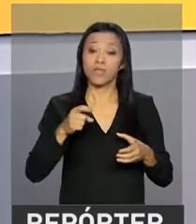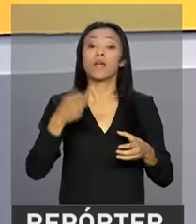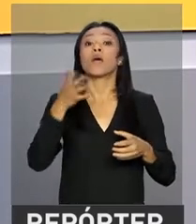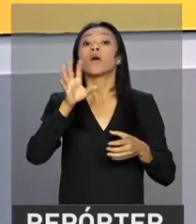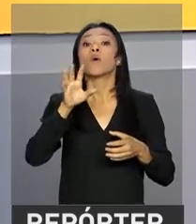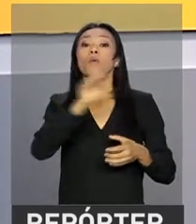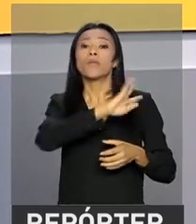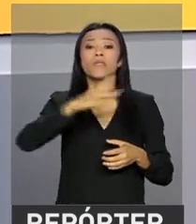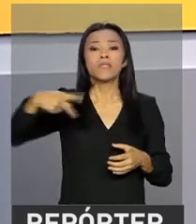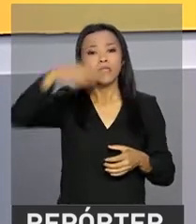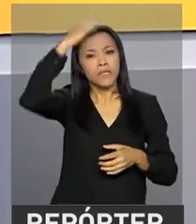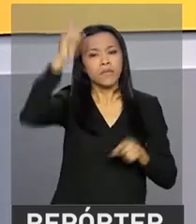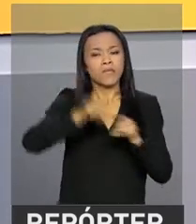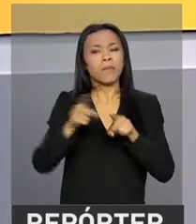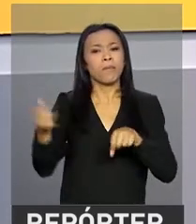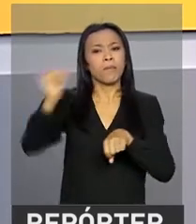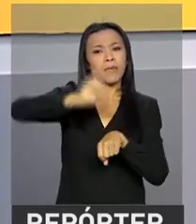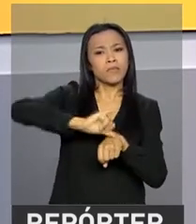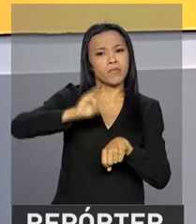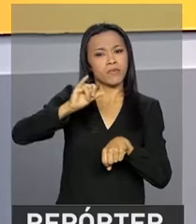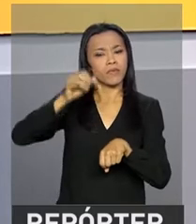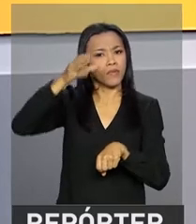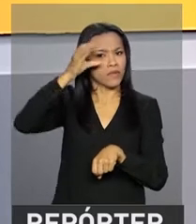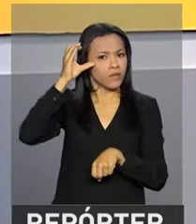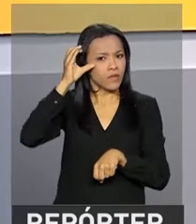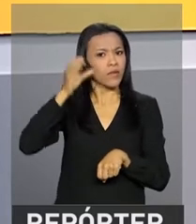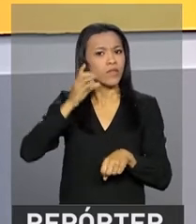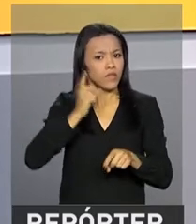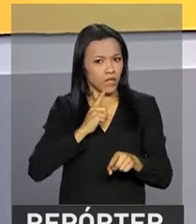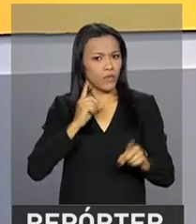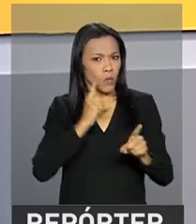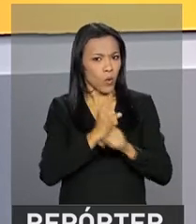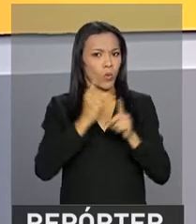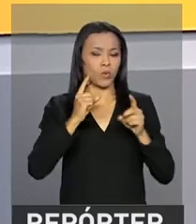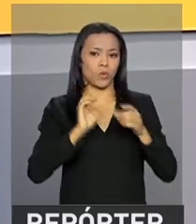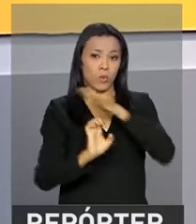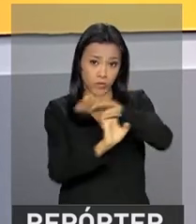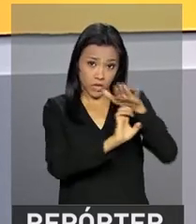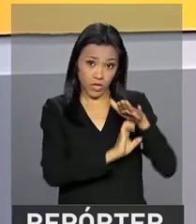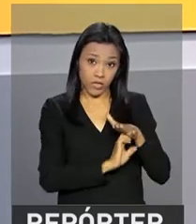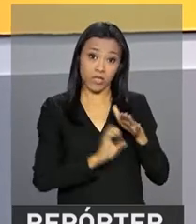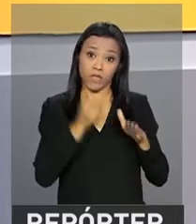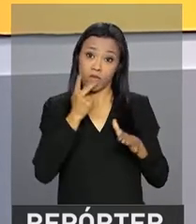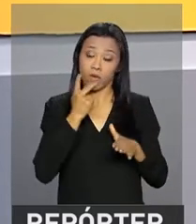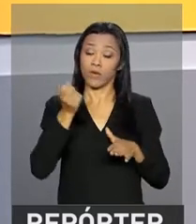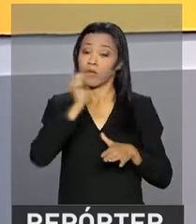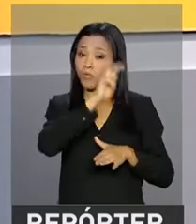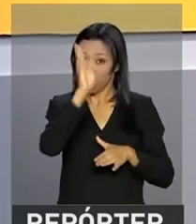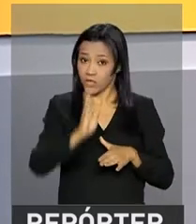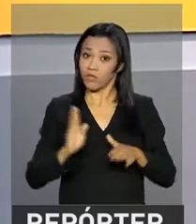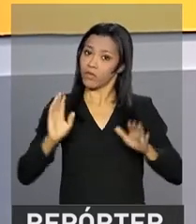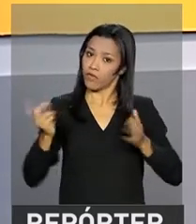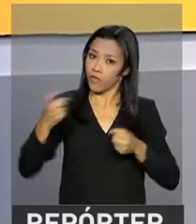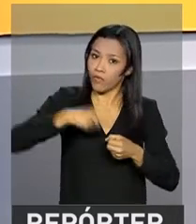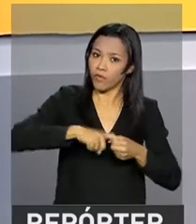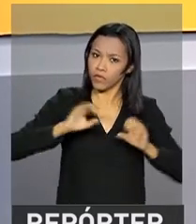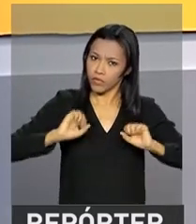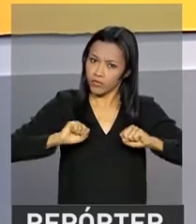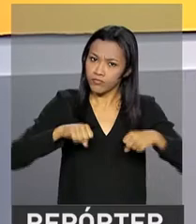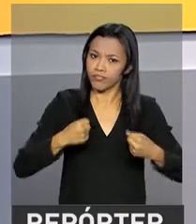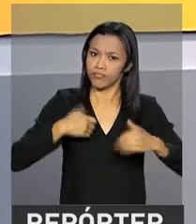participou em pequim de encontro com empresários chineses temer disse que o brasil está voltando a crescer e com grandes oportunidades